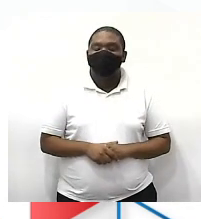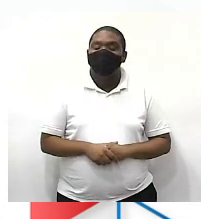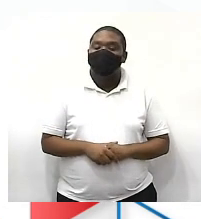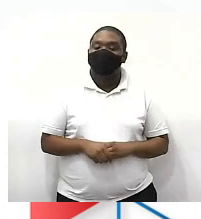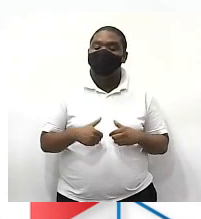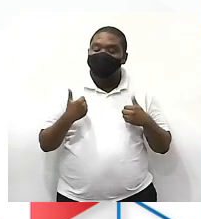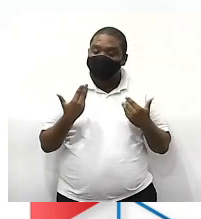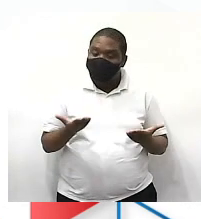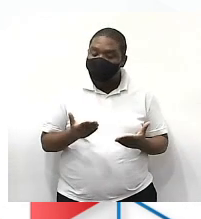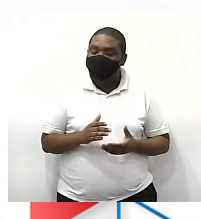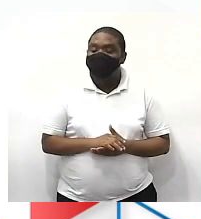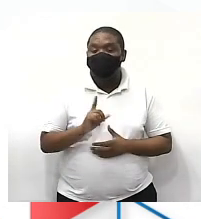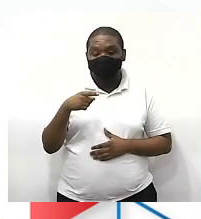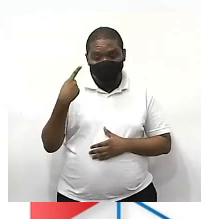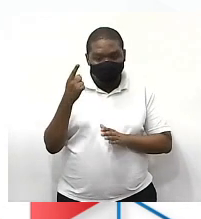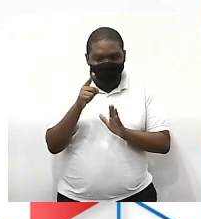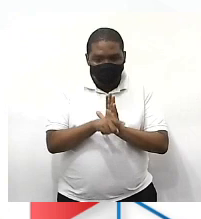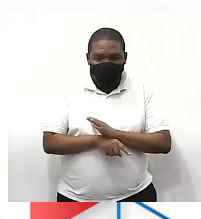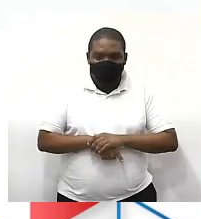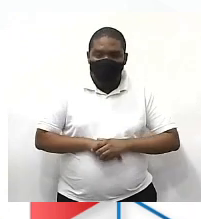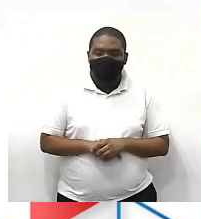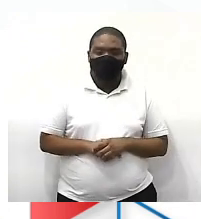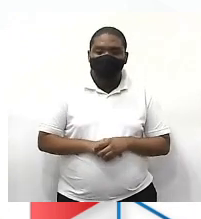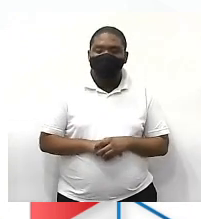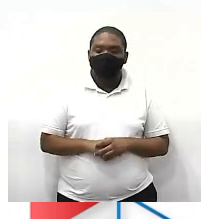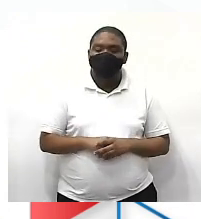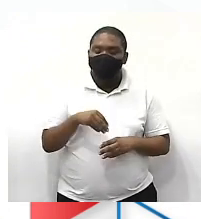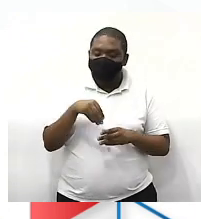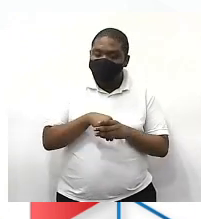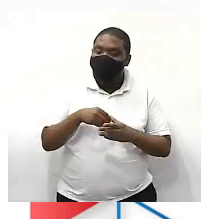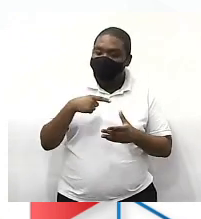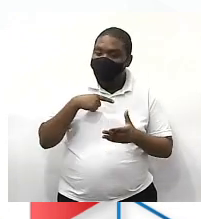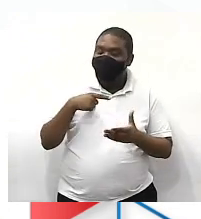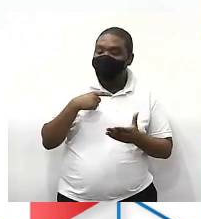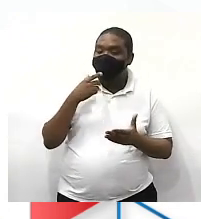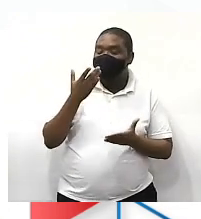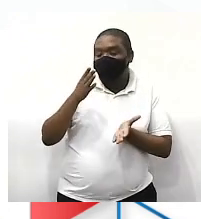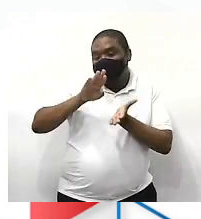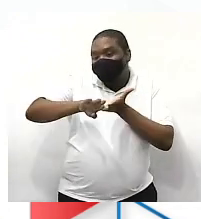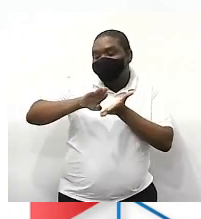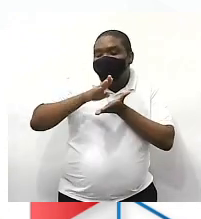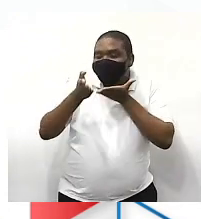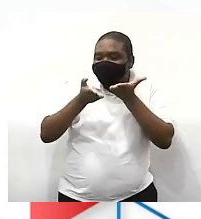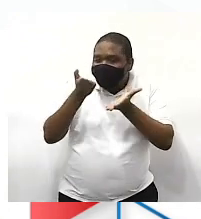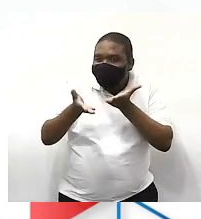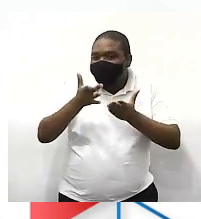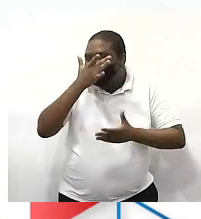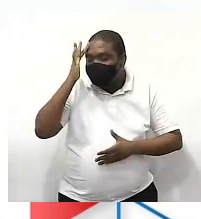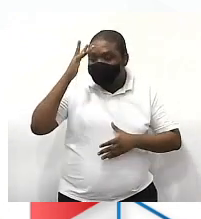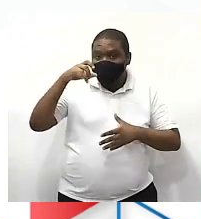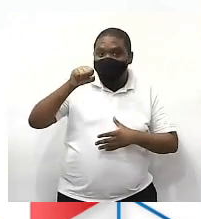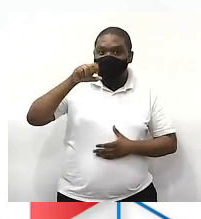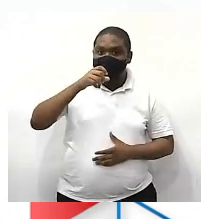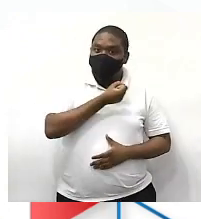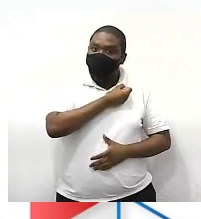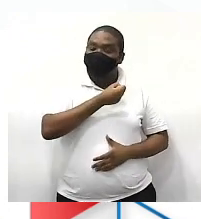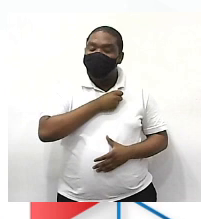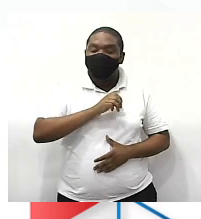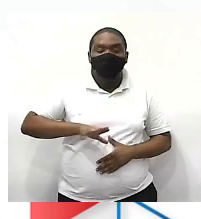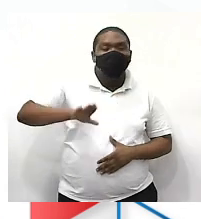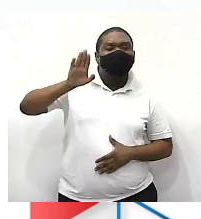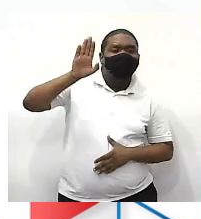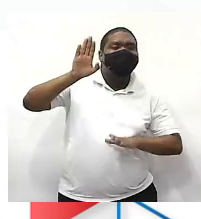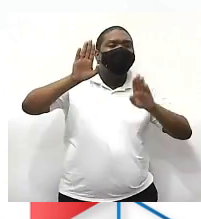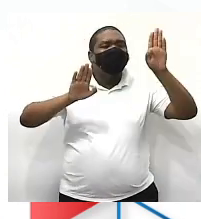então. Próxima questão. No atendimento de um banco, cada cliente retira uma senha que é